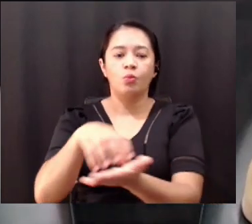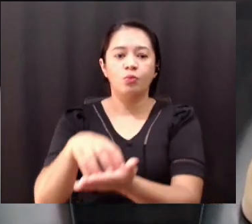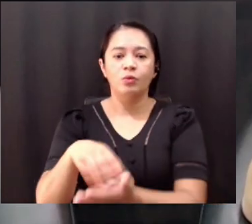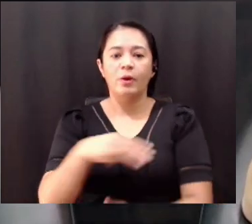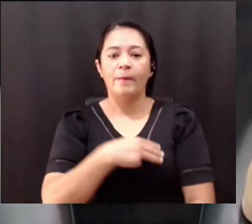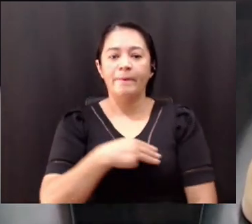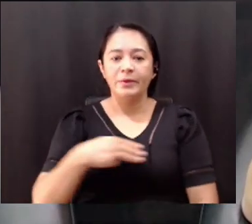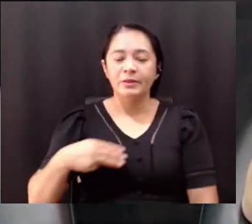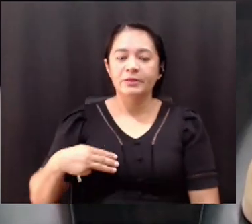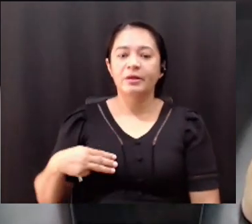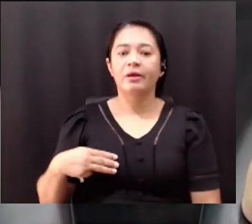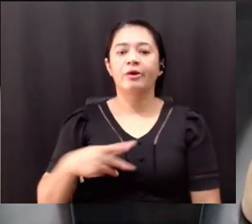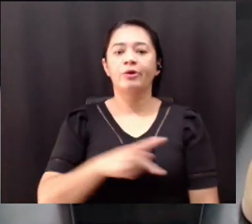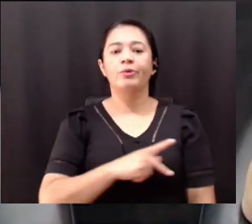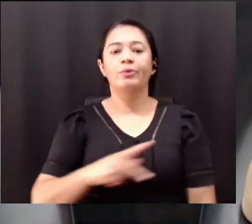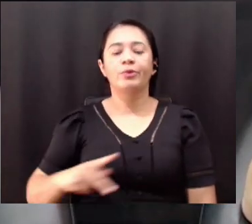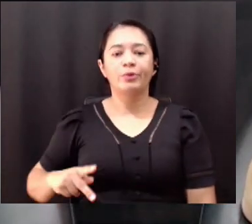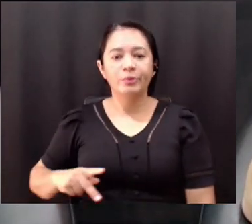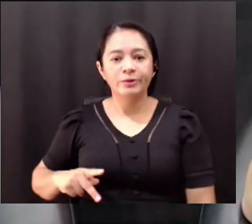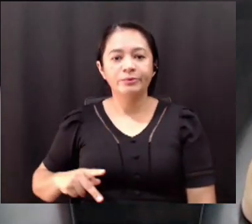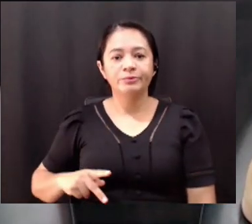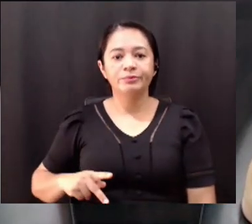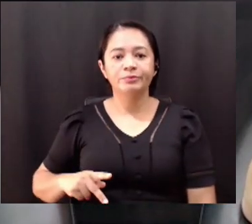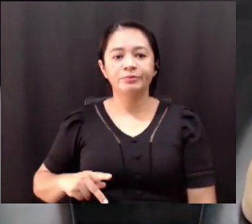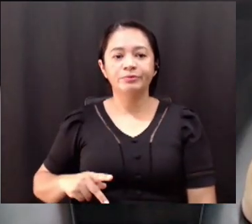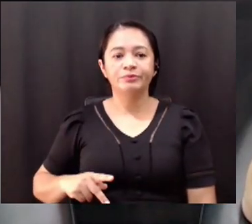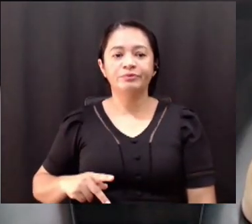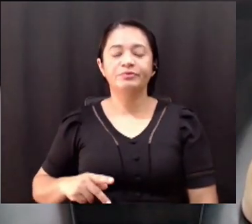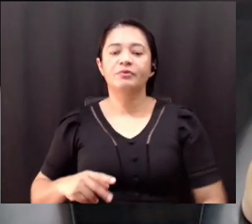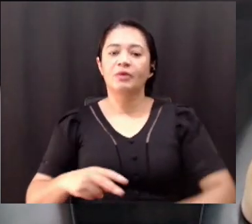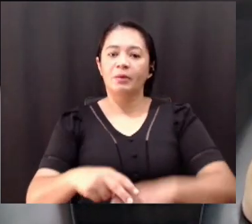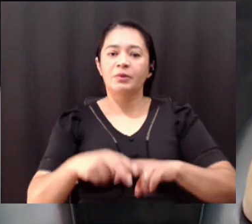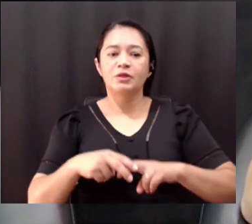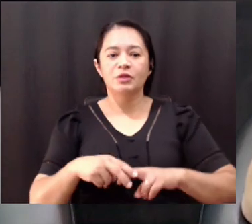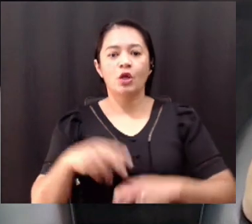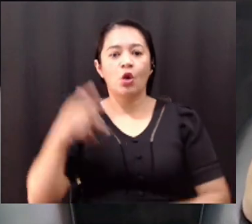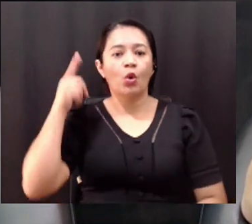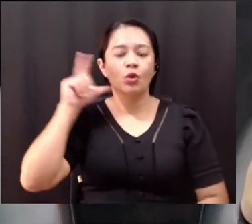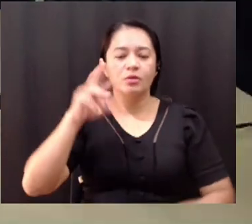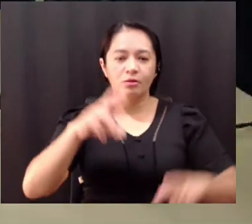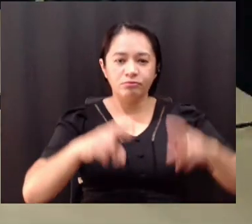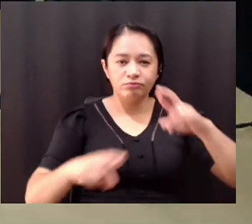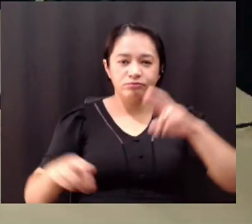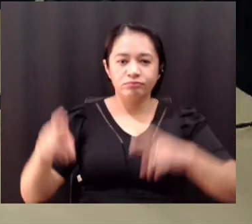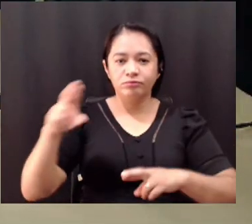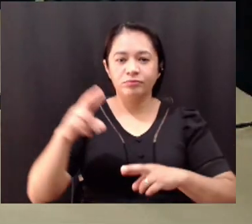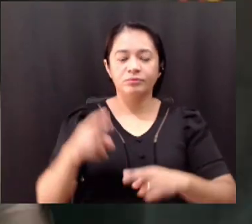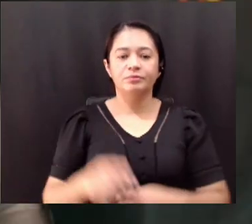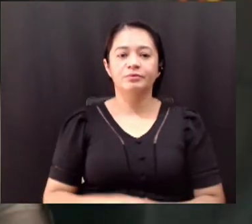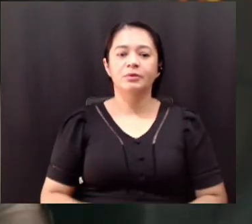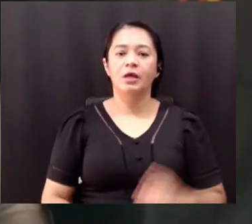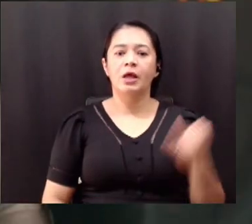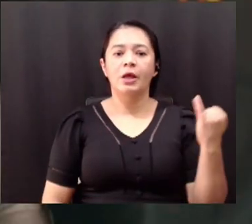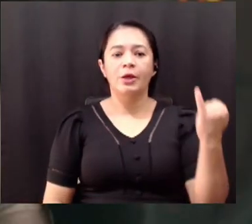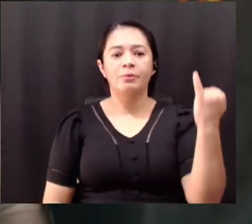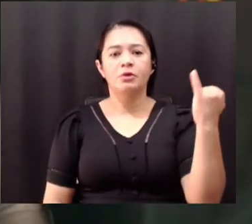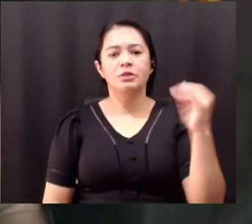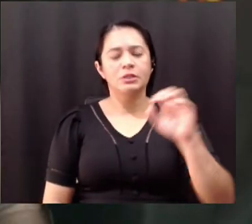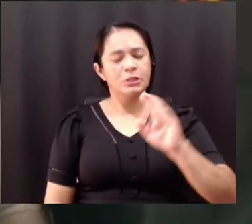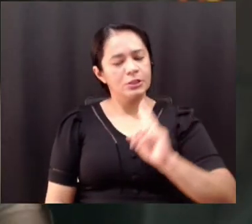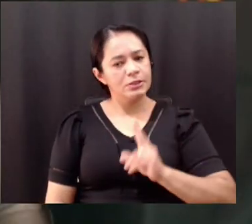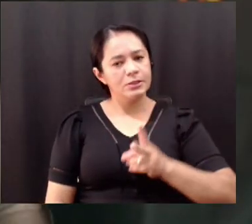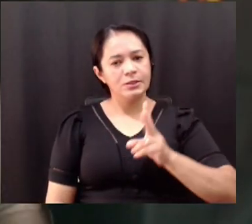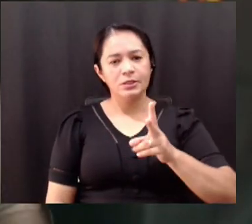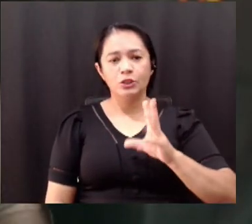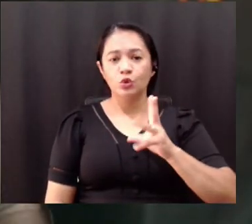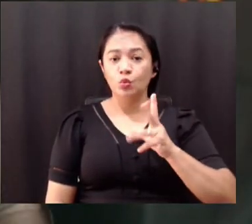você consegue ter, através da denúncia, essa fiscalização externa. É importante sempre, para tudo na vida, é manter